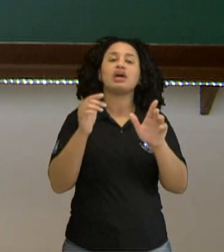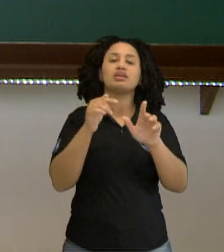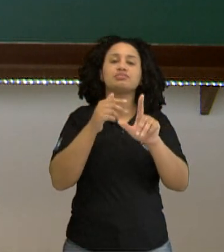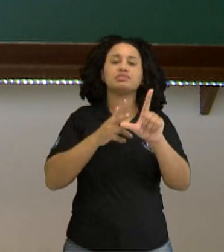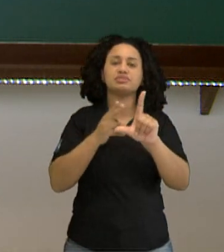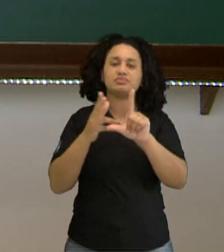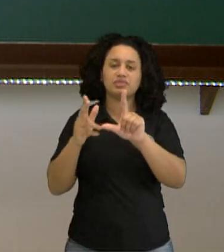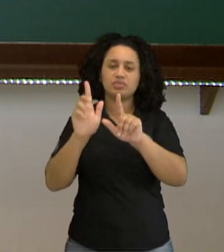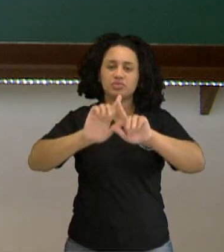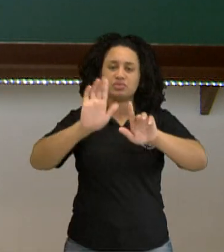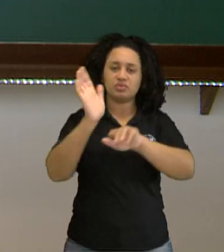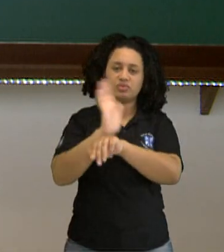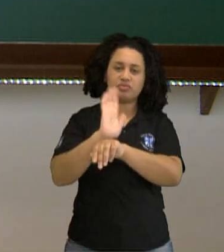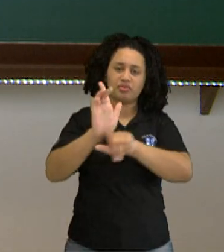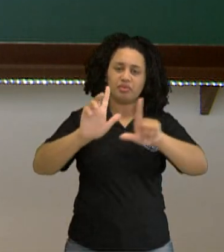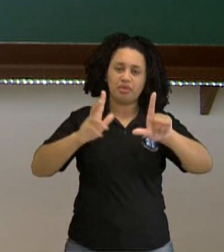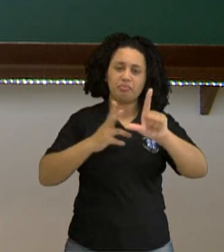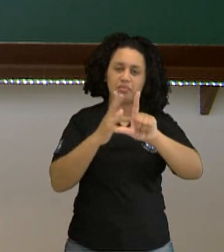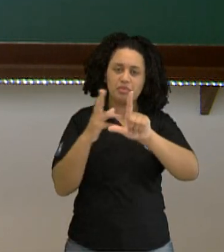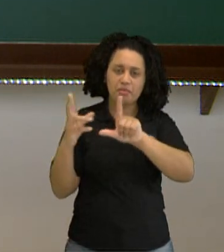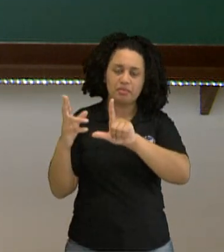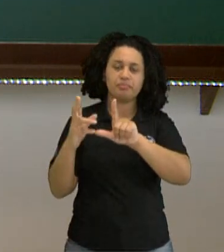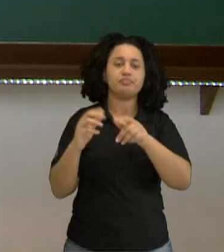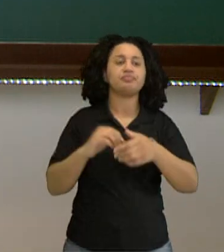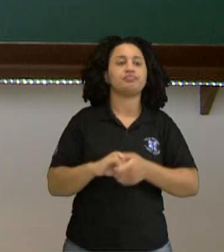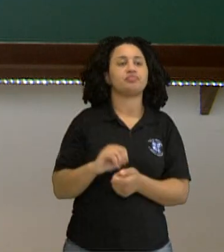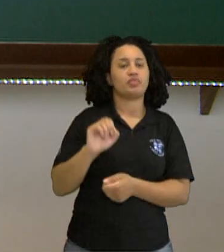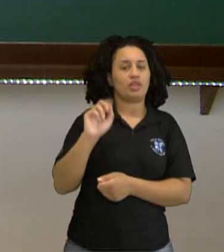Tá certo? Beleza, pessoal?